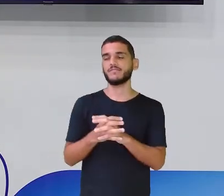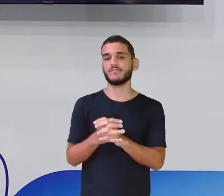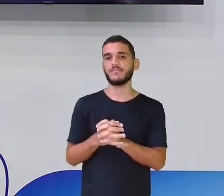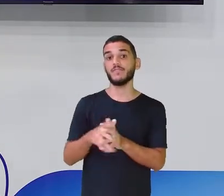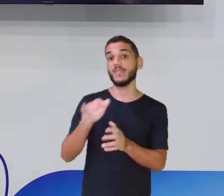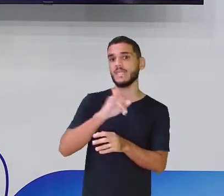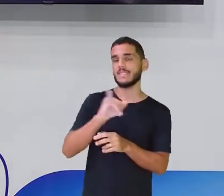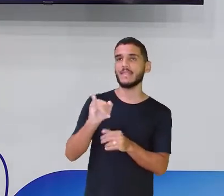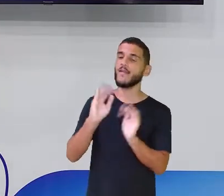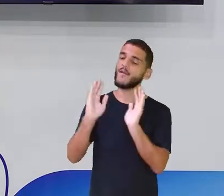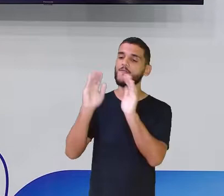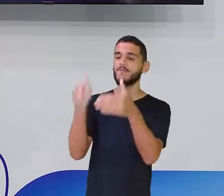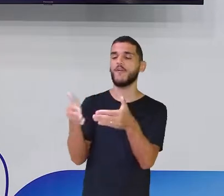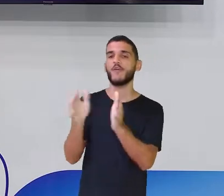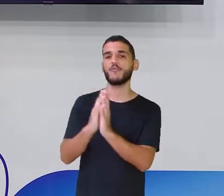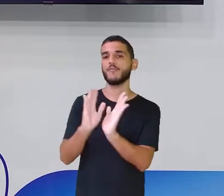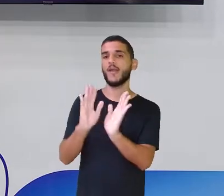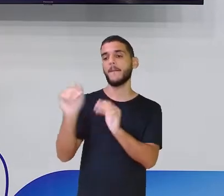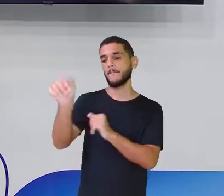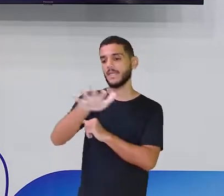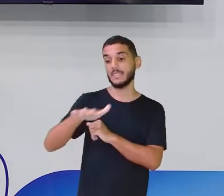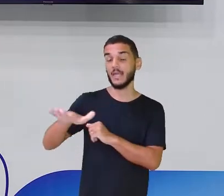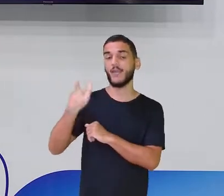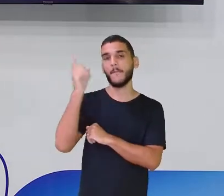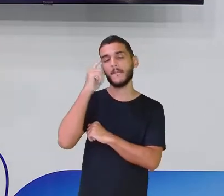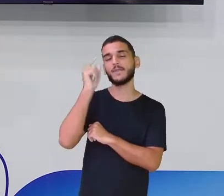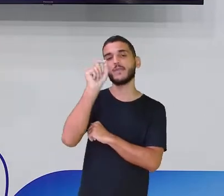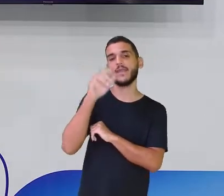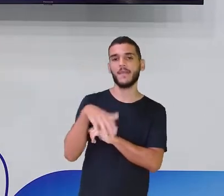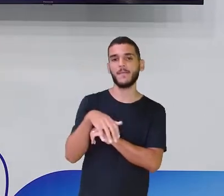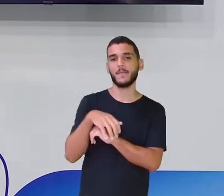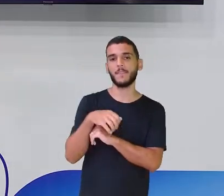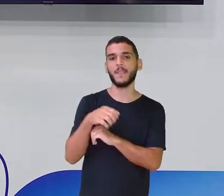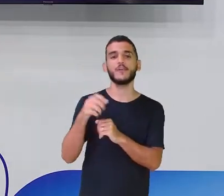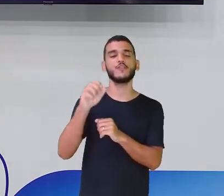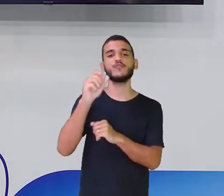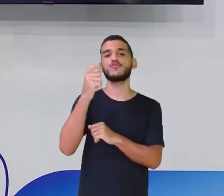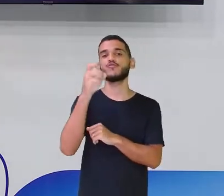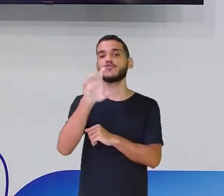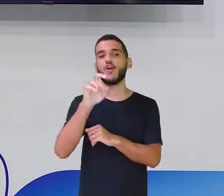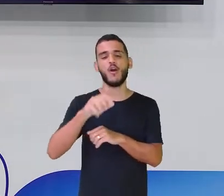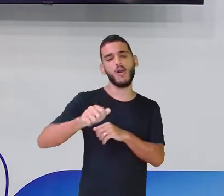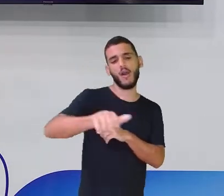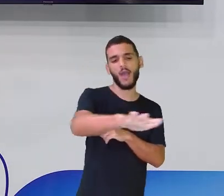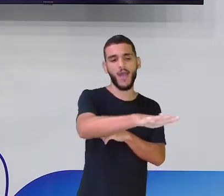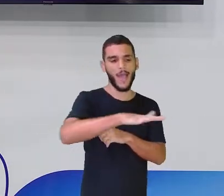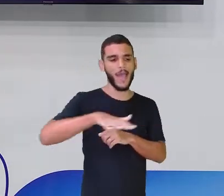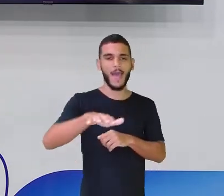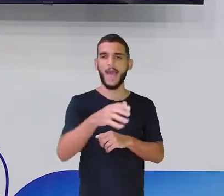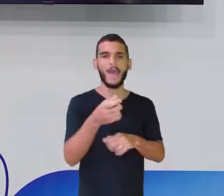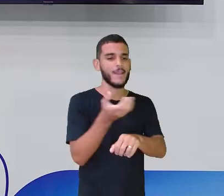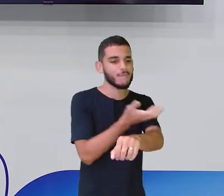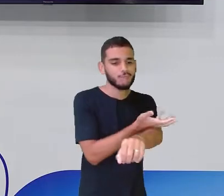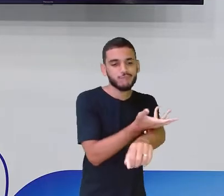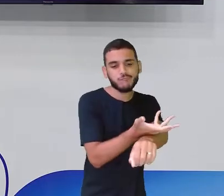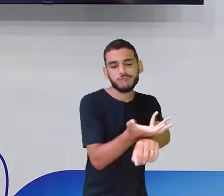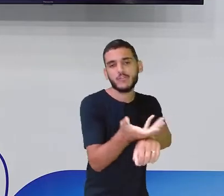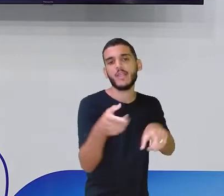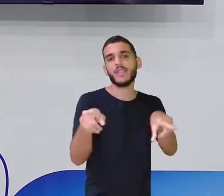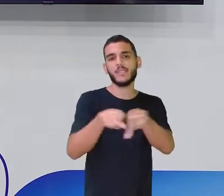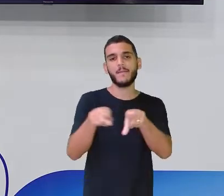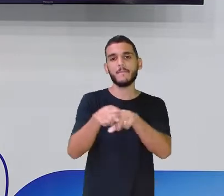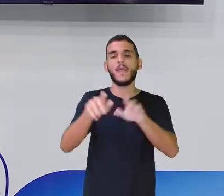né? No campo, na praia, né? Ou numa panorâmica, né? A ideia de